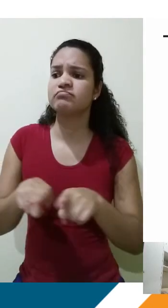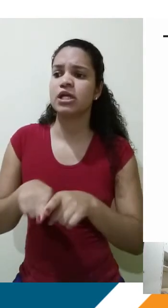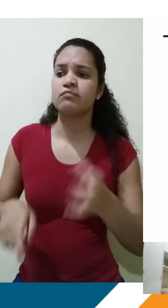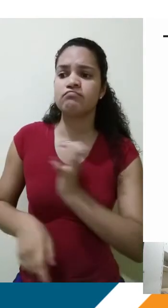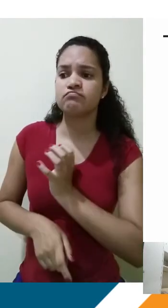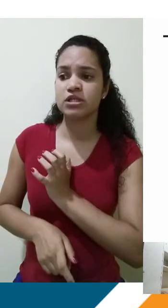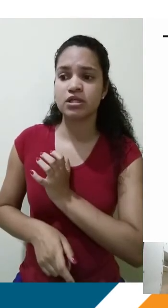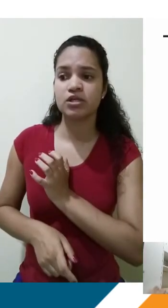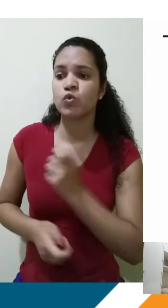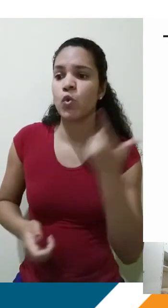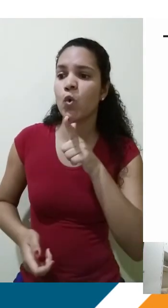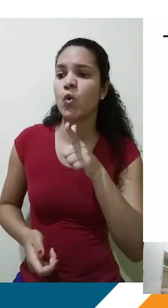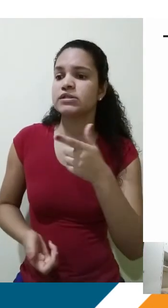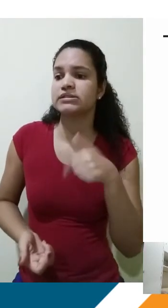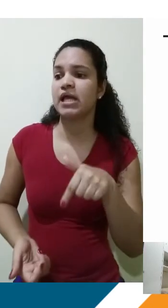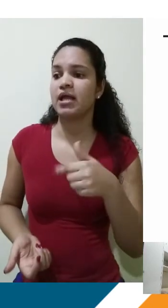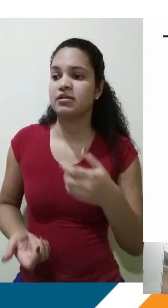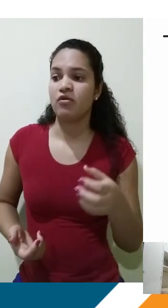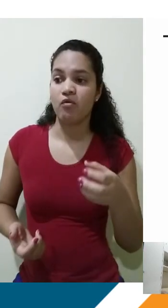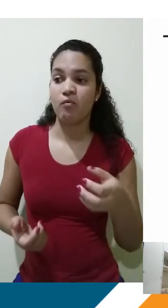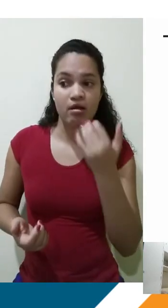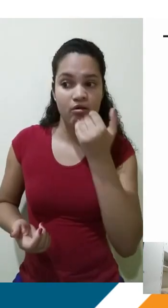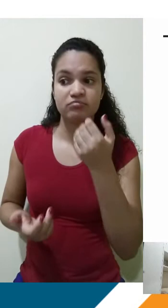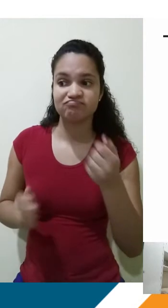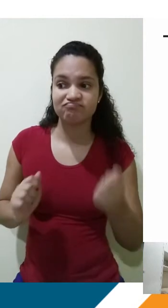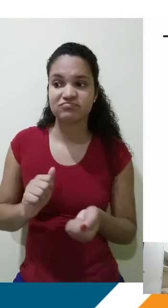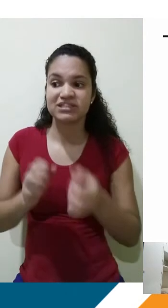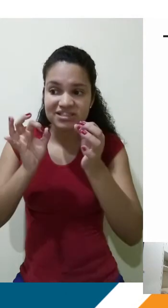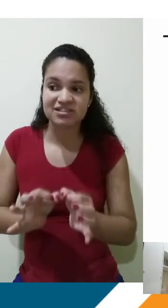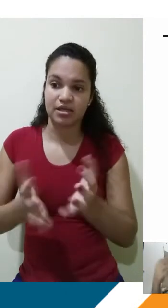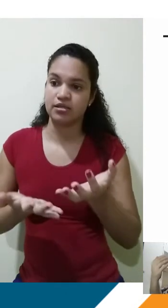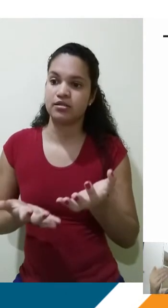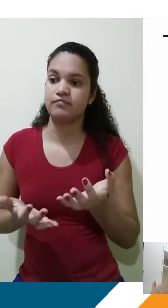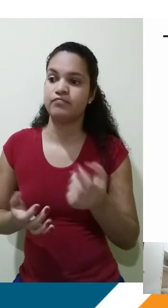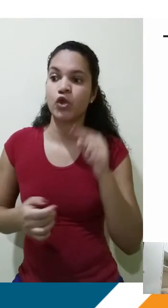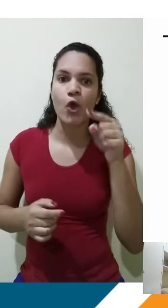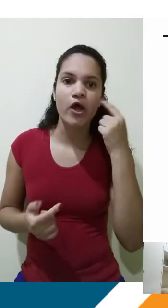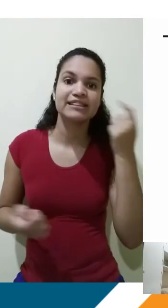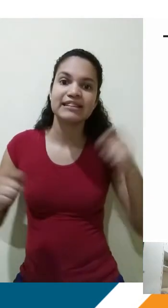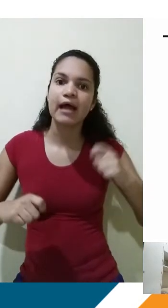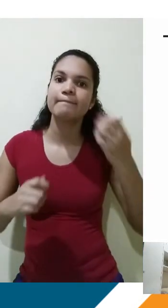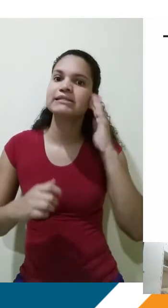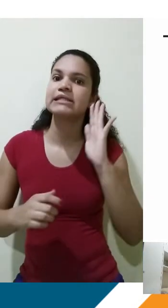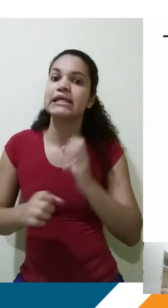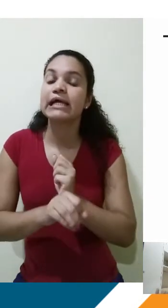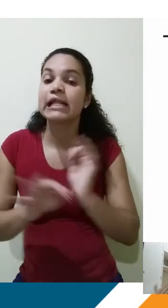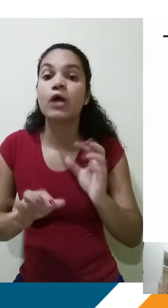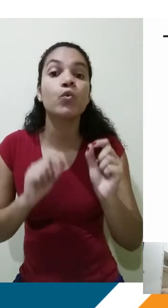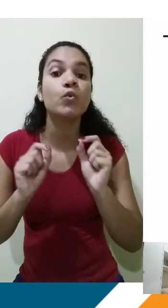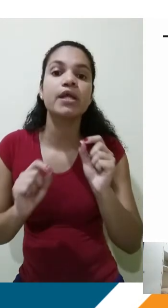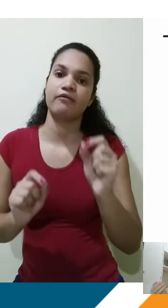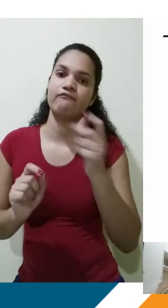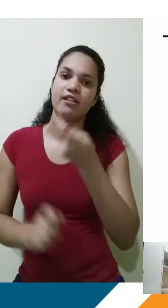adequada. 2 argumentos que se complementam, que a gente entende o porquê que eles se complementam e a gente entende completamente o que eles querem dizer.